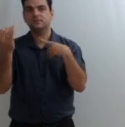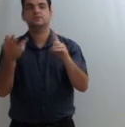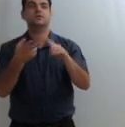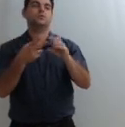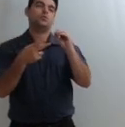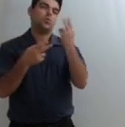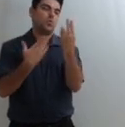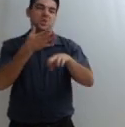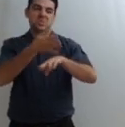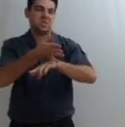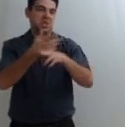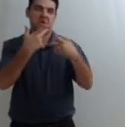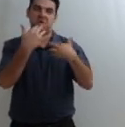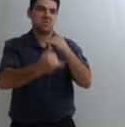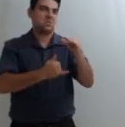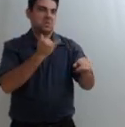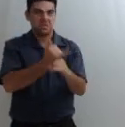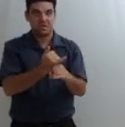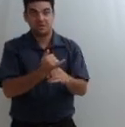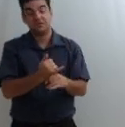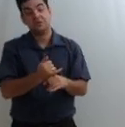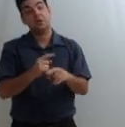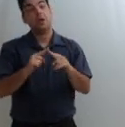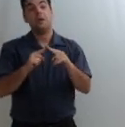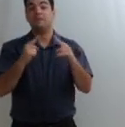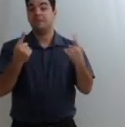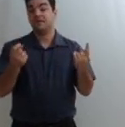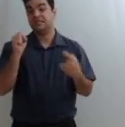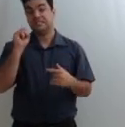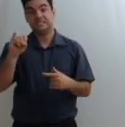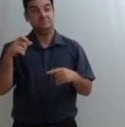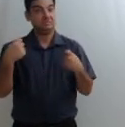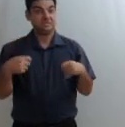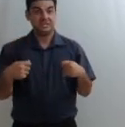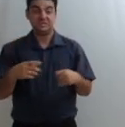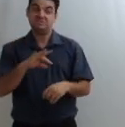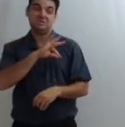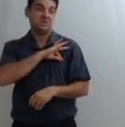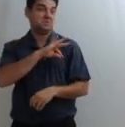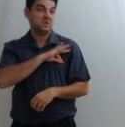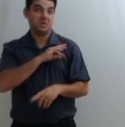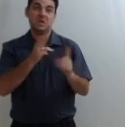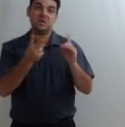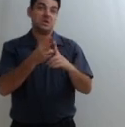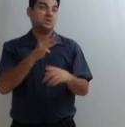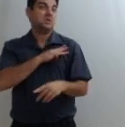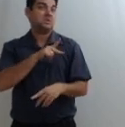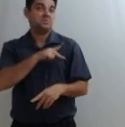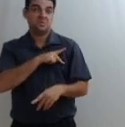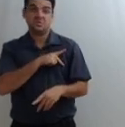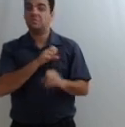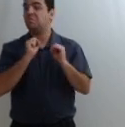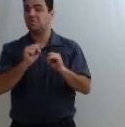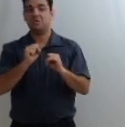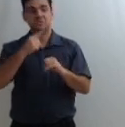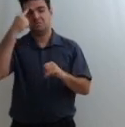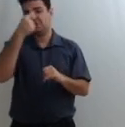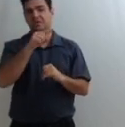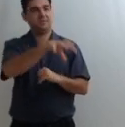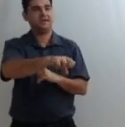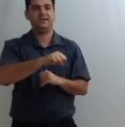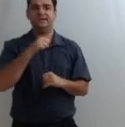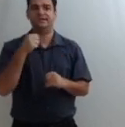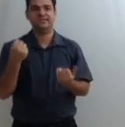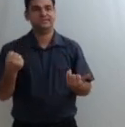internet, e acaso fosse, a autoridade policial ou Ministério Público ainda assim poderia requerer cautelarmente que o